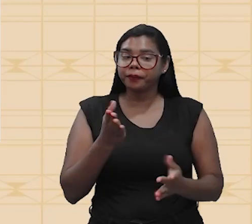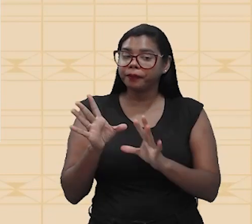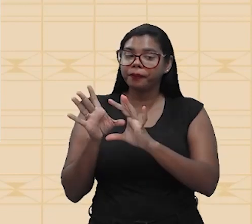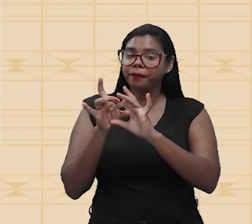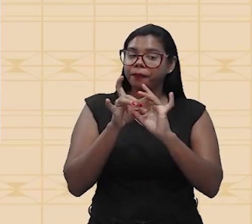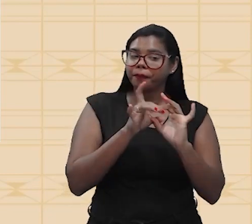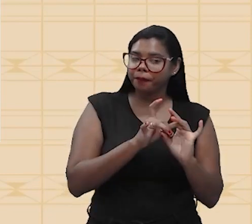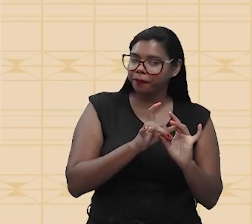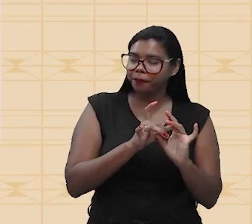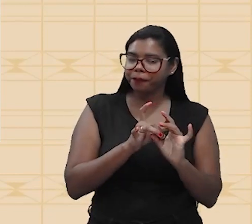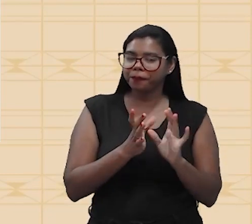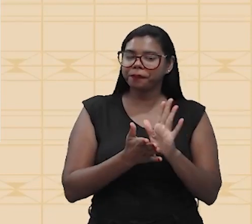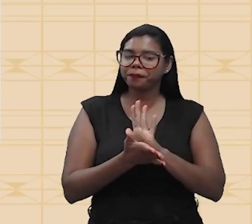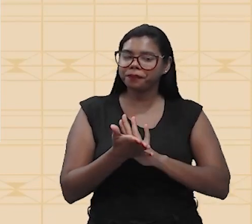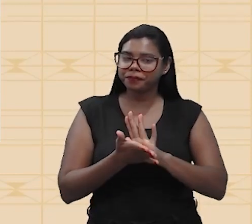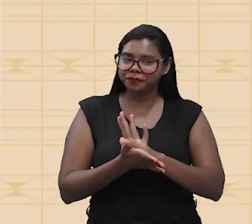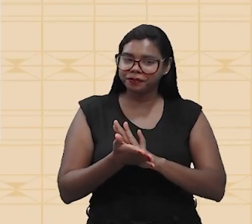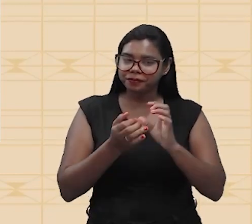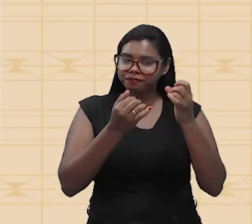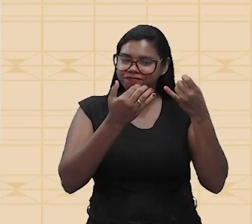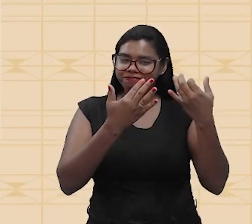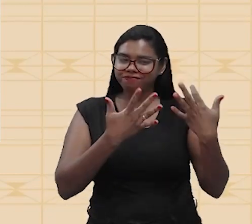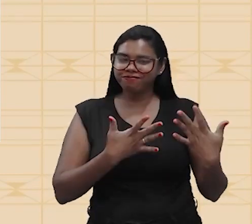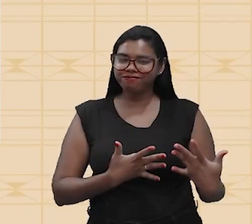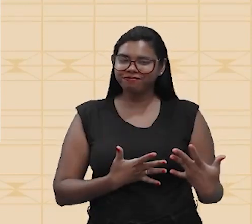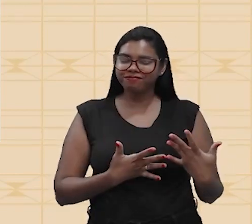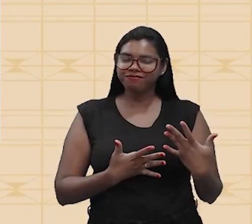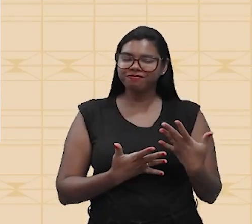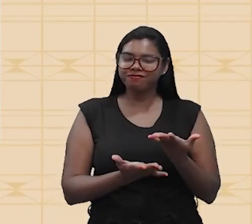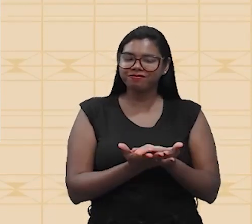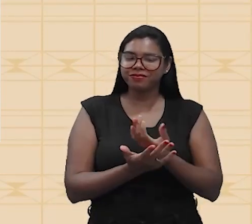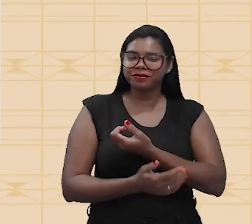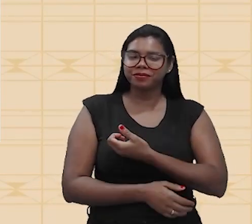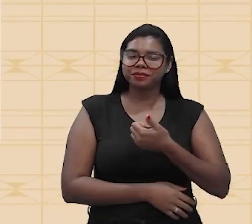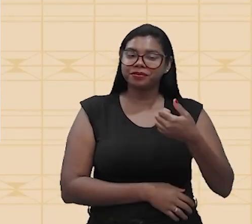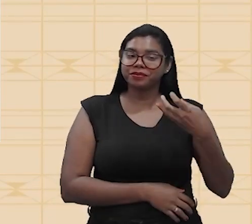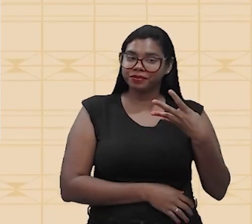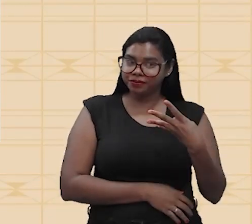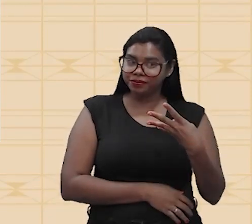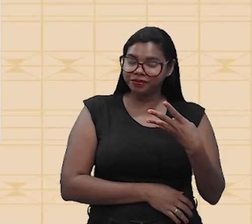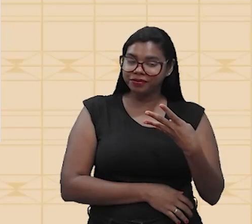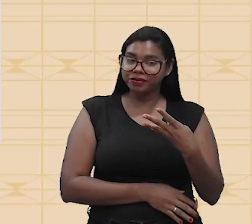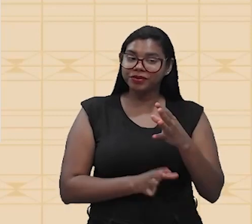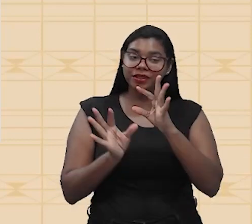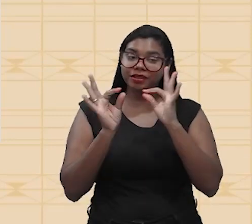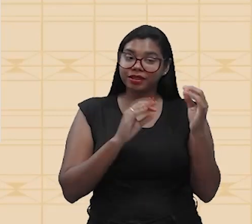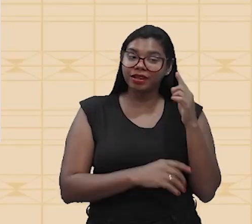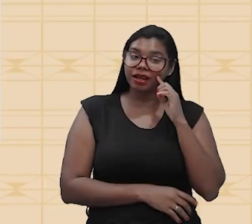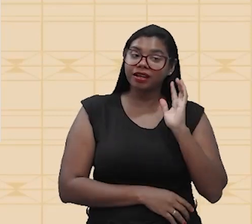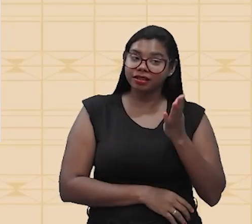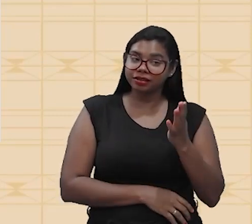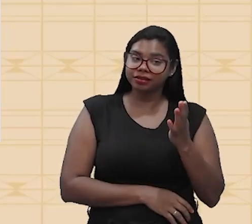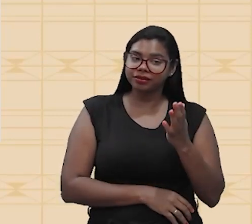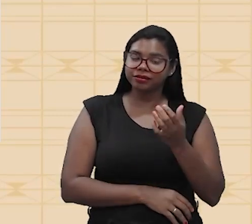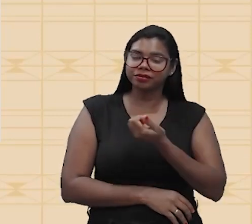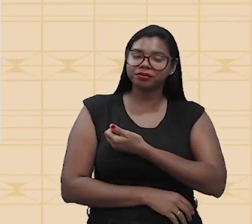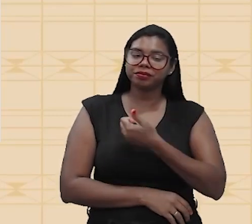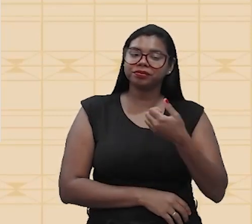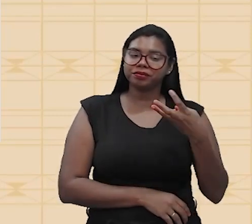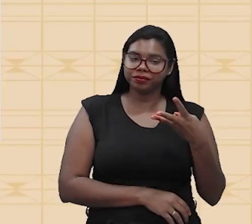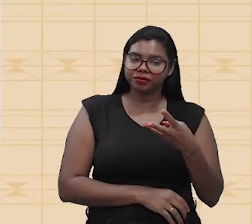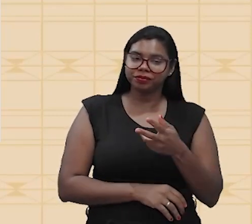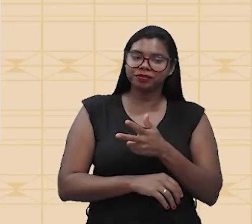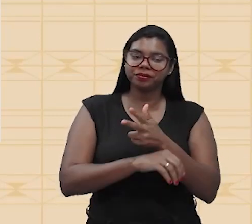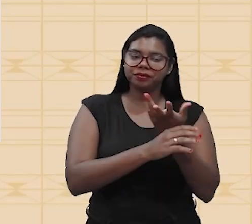nenhum detalhe da explicação da aula 14, porque você já vai ter visto a aula 13, vai ter entendido a aula 13, e aí vai com certeza